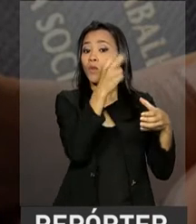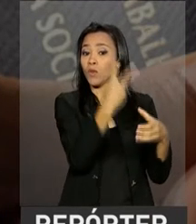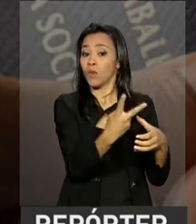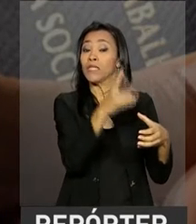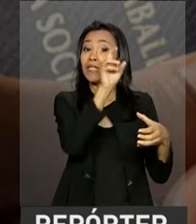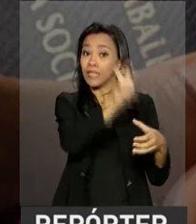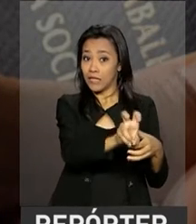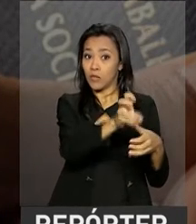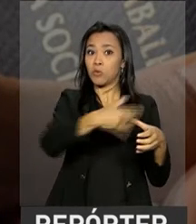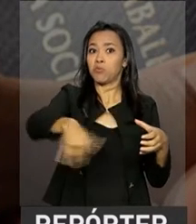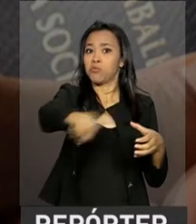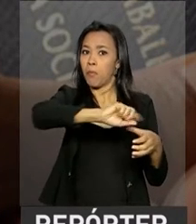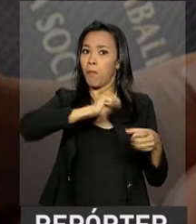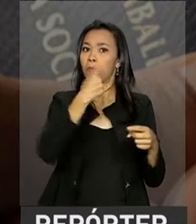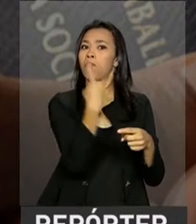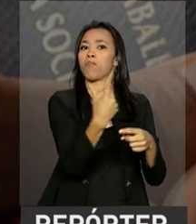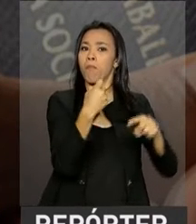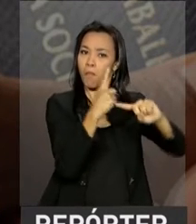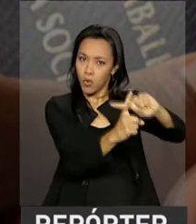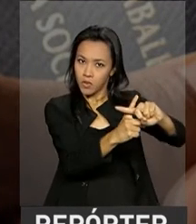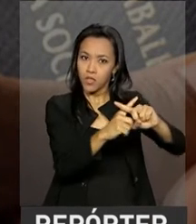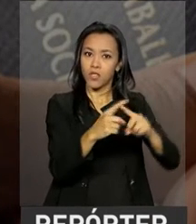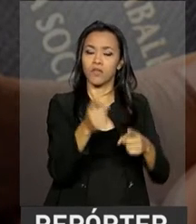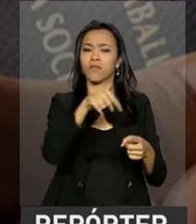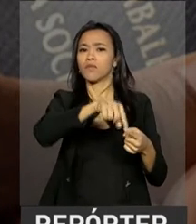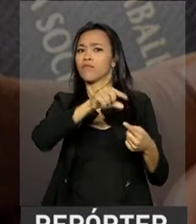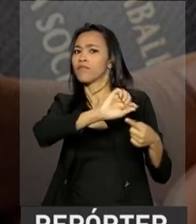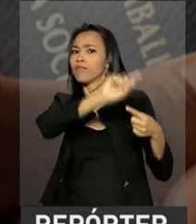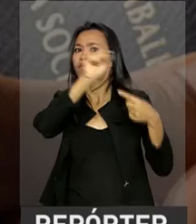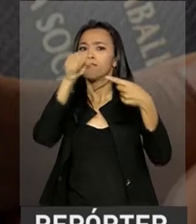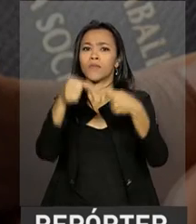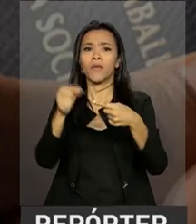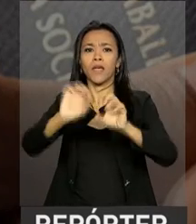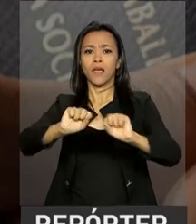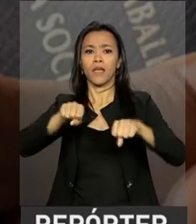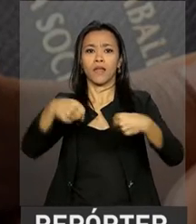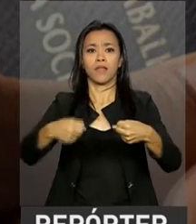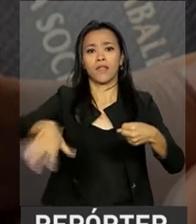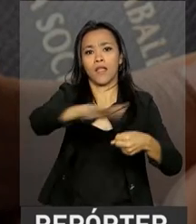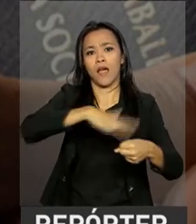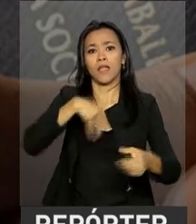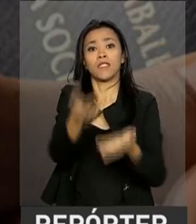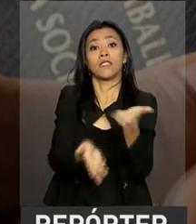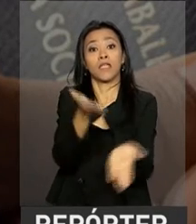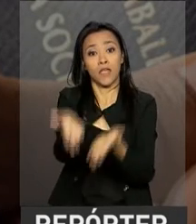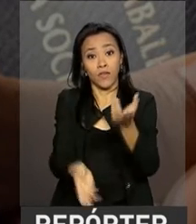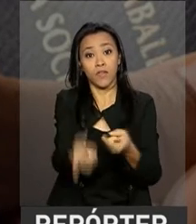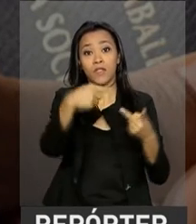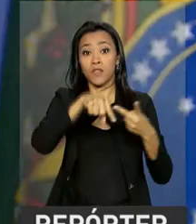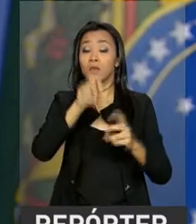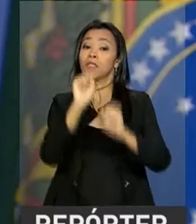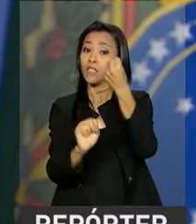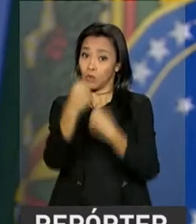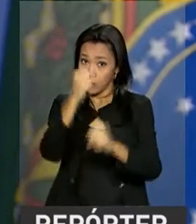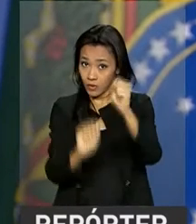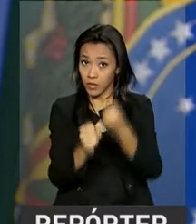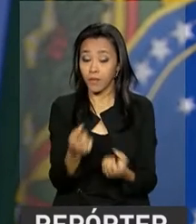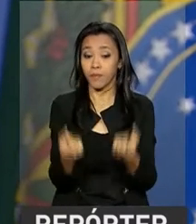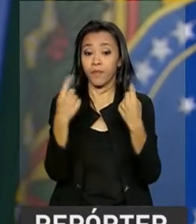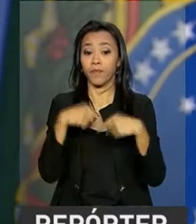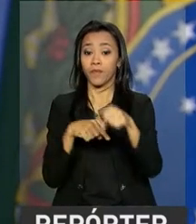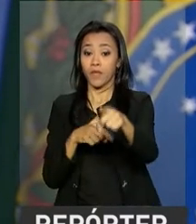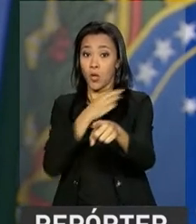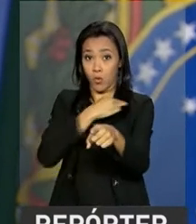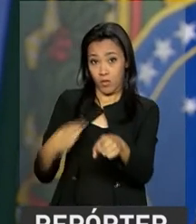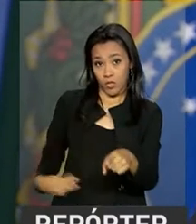cinco tiveram resultados positivos destaque para a recuperação do setor de serviços e da indústria para o ministro do